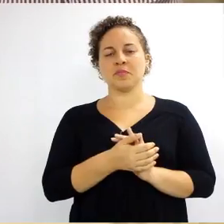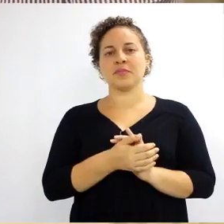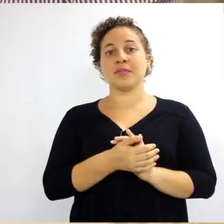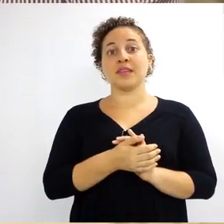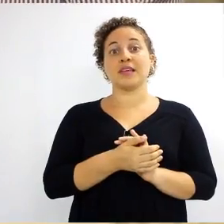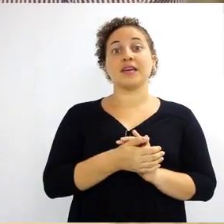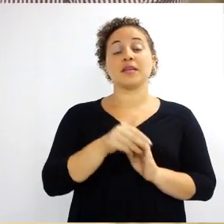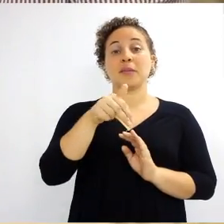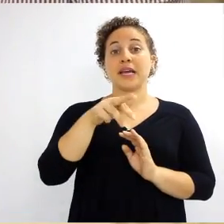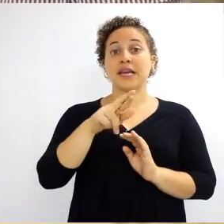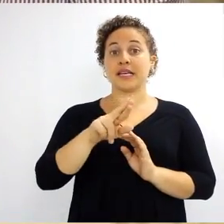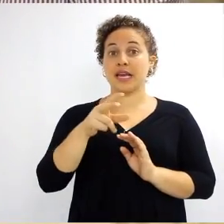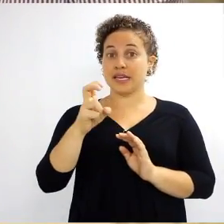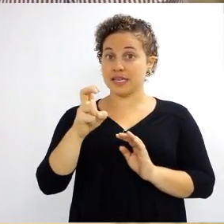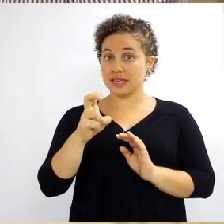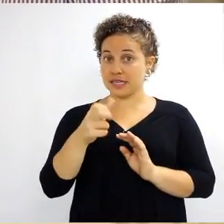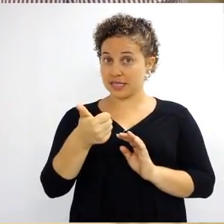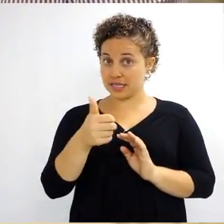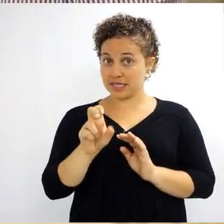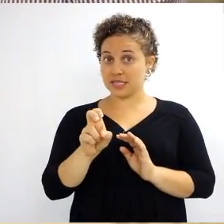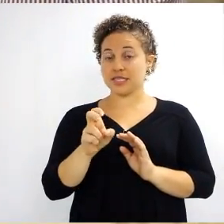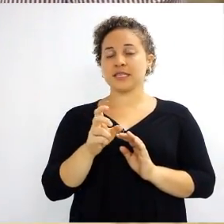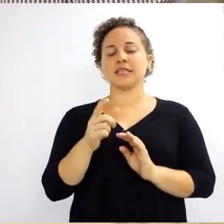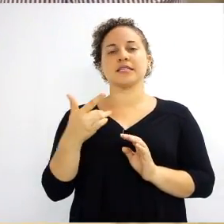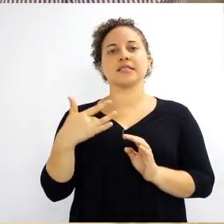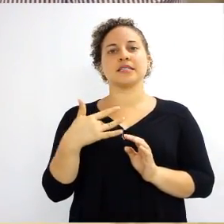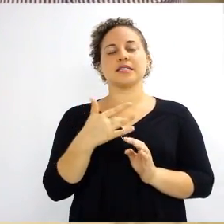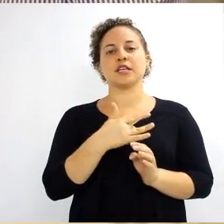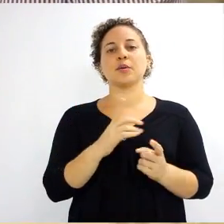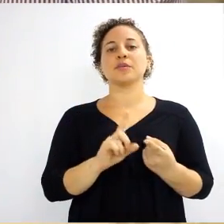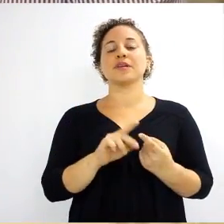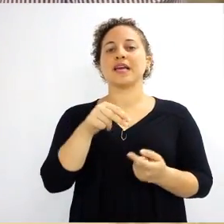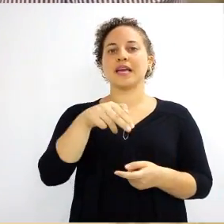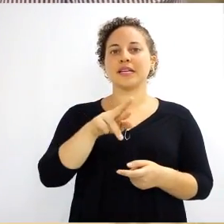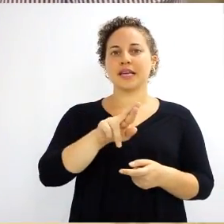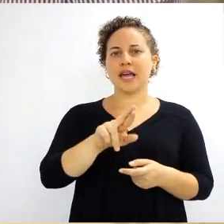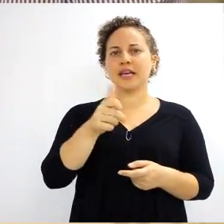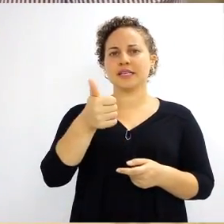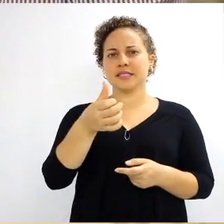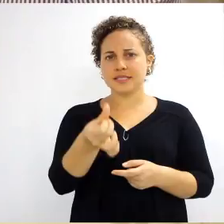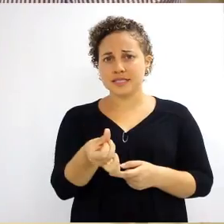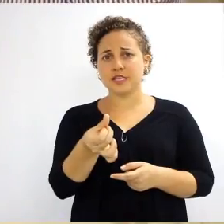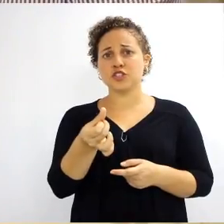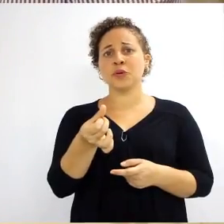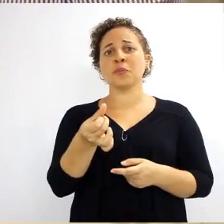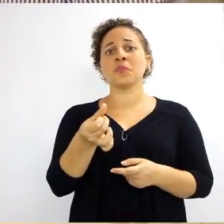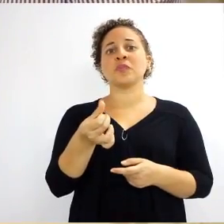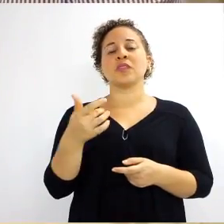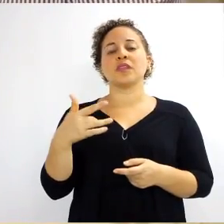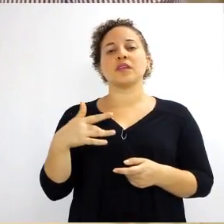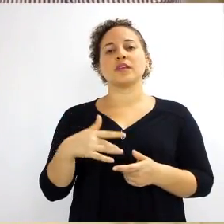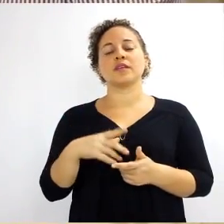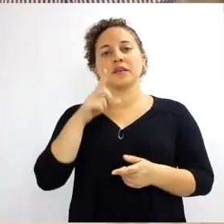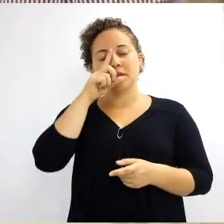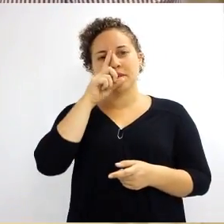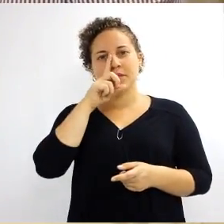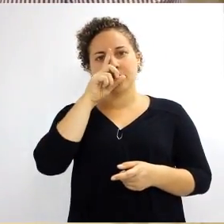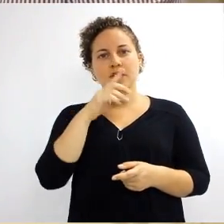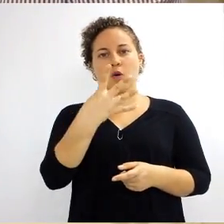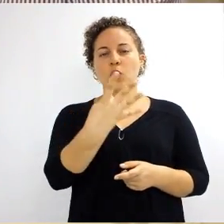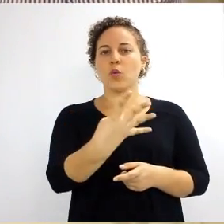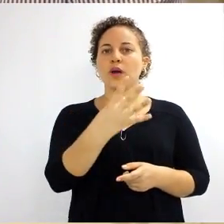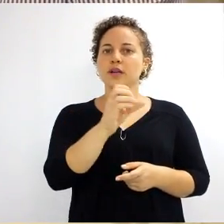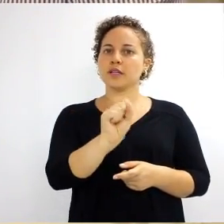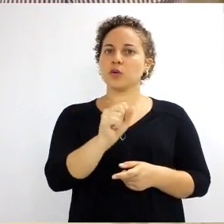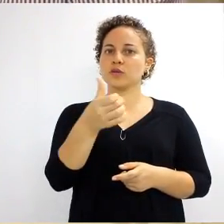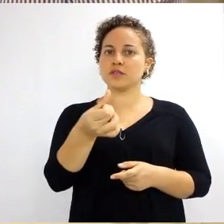NR15, que trata de insalubridade, NR16, que trata de periculosidade, existe uma lei, que é a Lei 4860